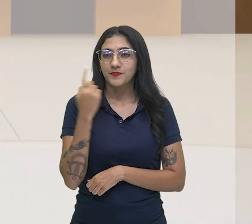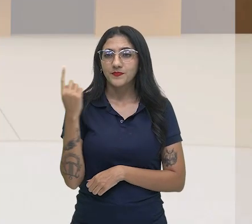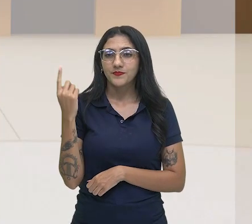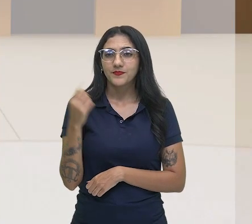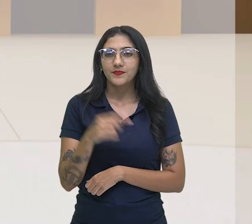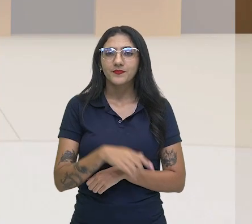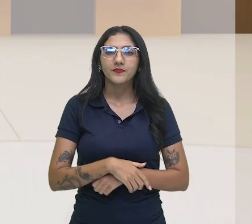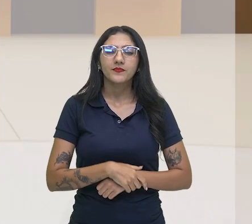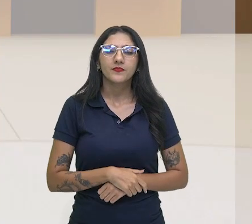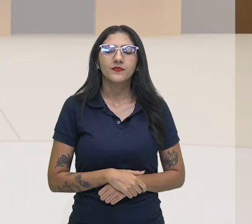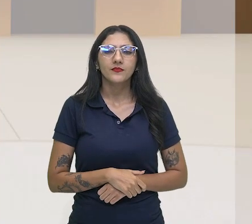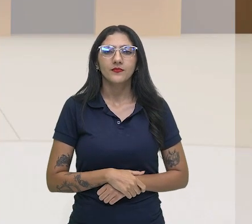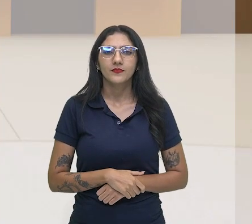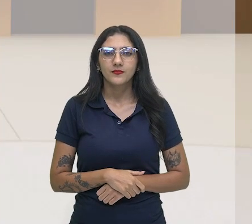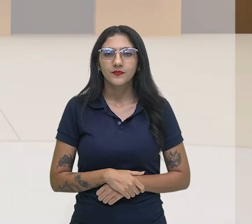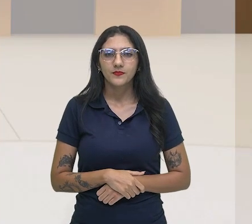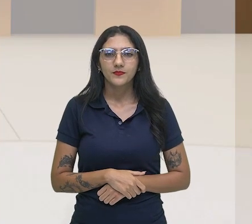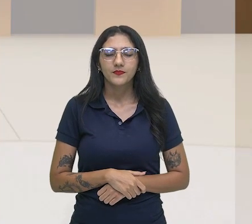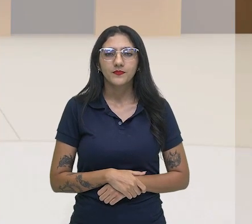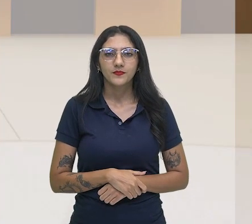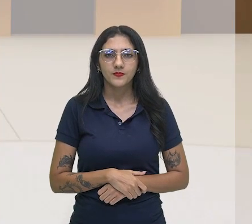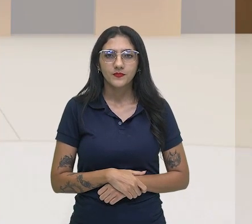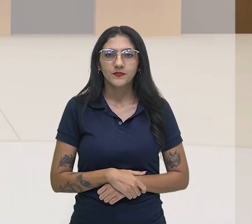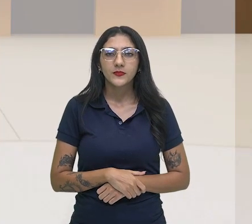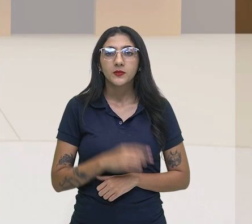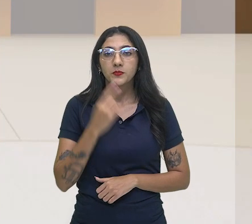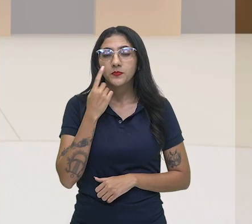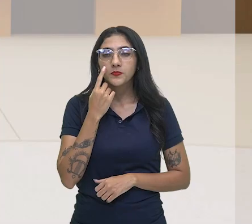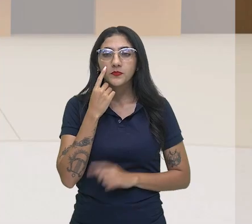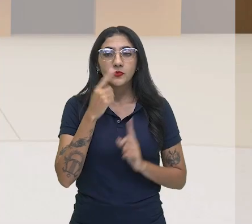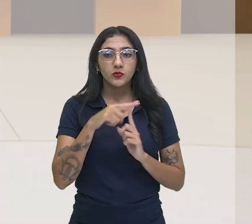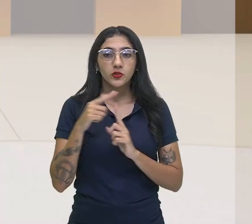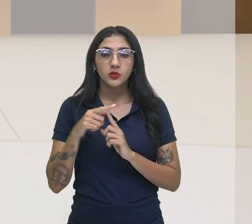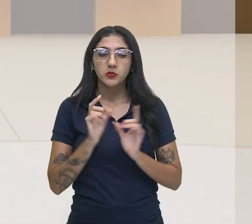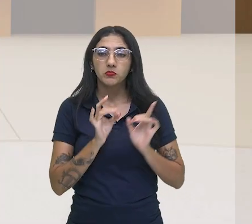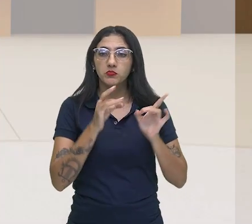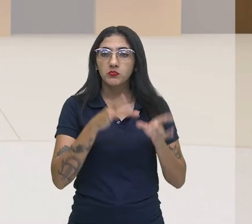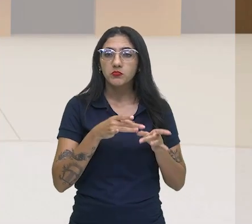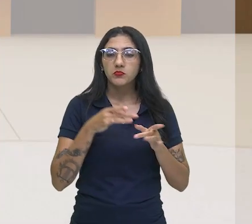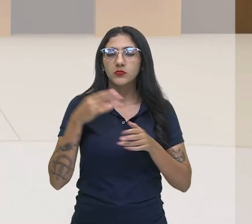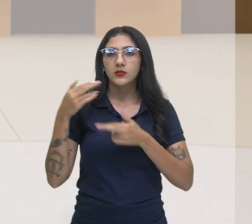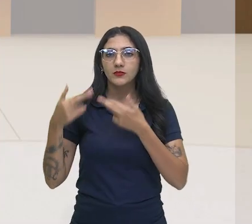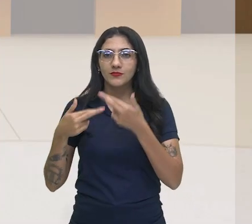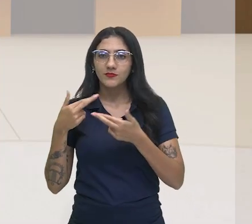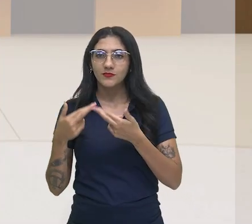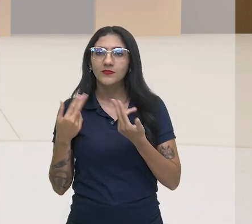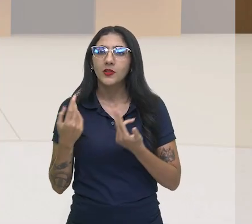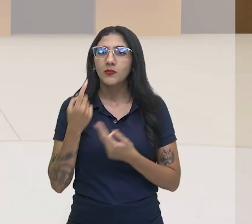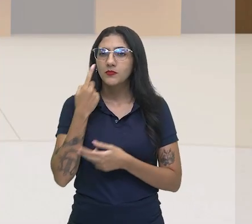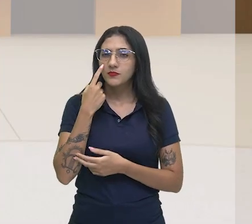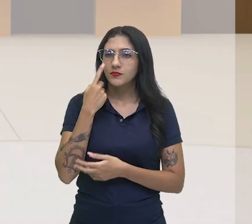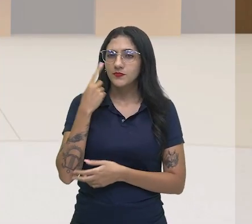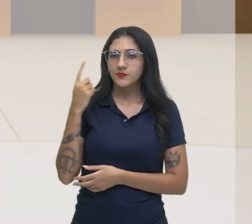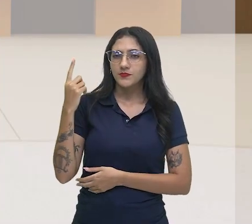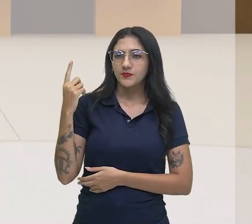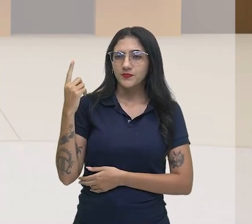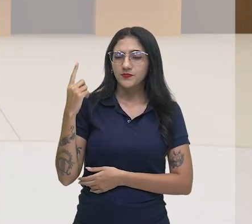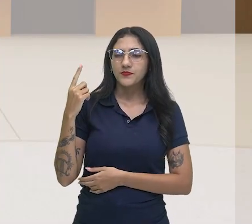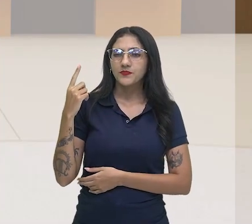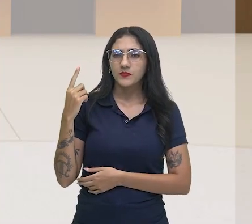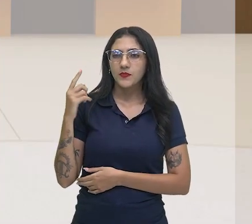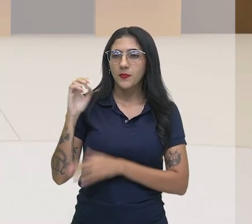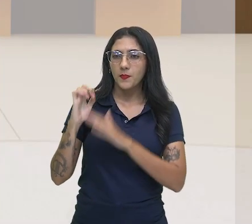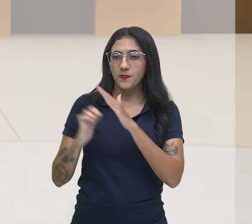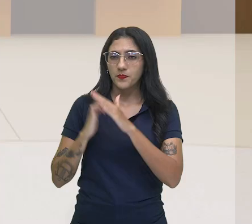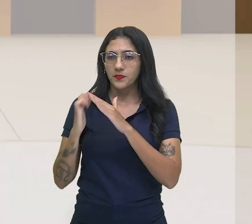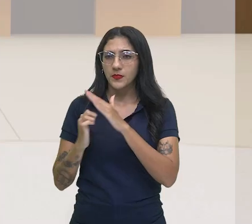nós temos as práticas de descarte e reciclagem. Então vocês podem ver ali na imagem da empresa, não é? Está fazendo um processo de reciclagem,